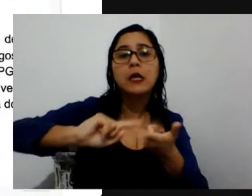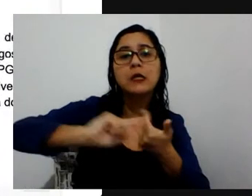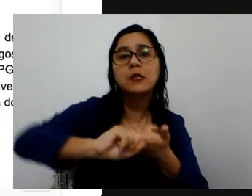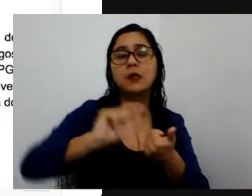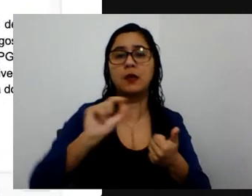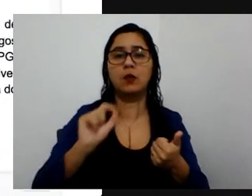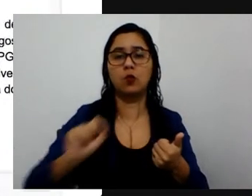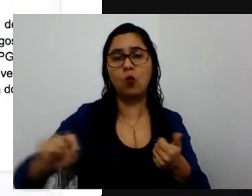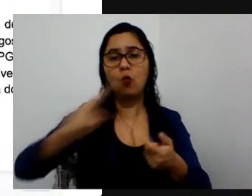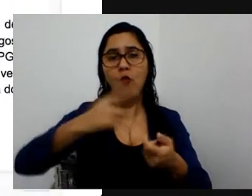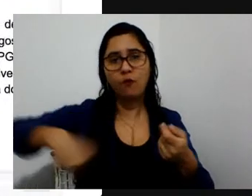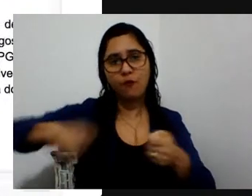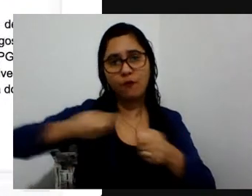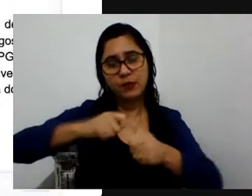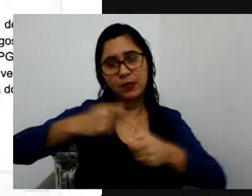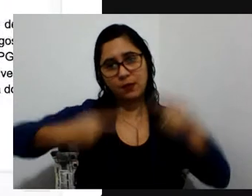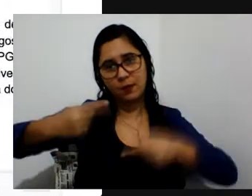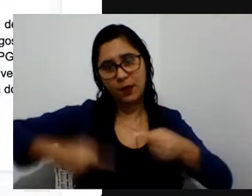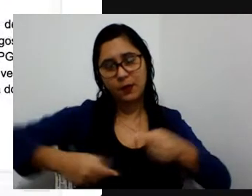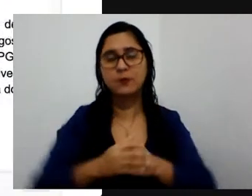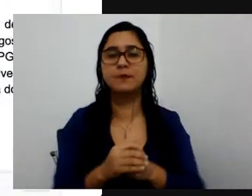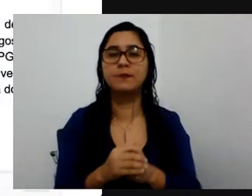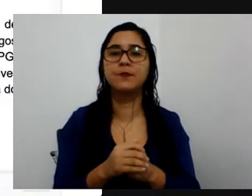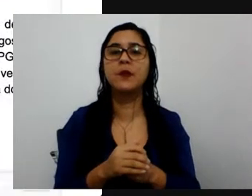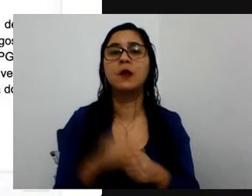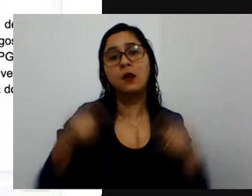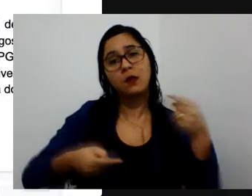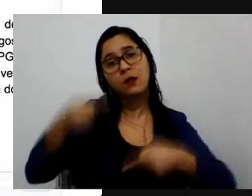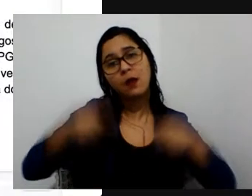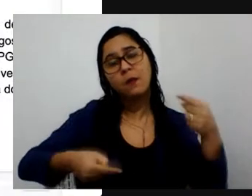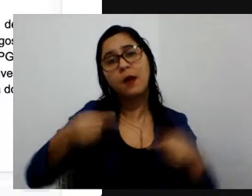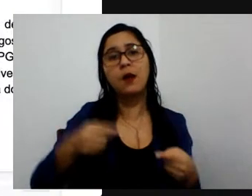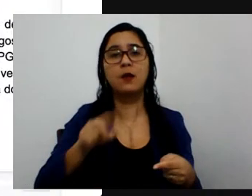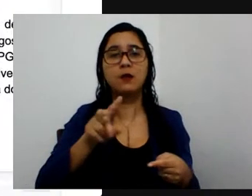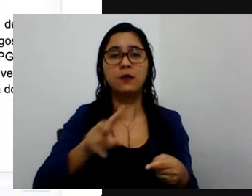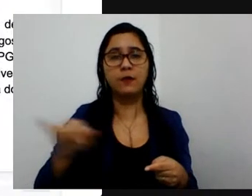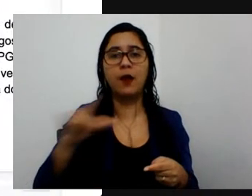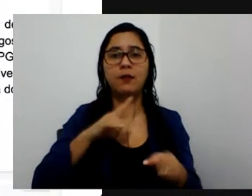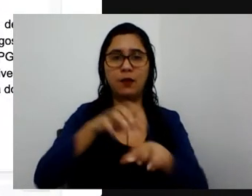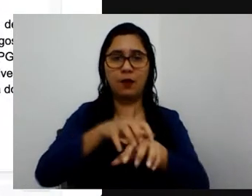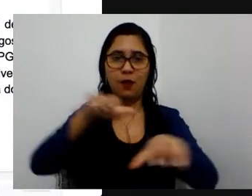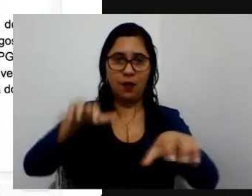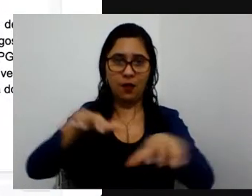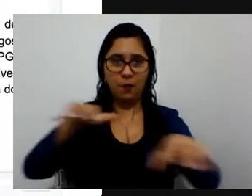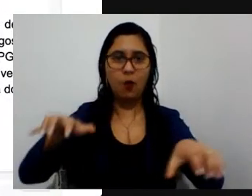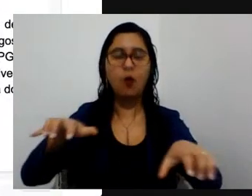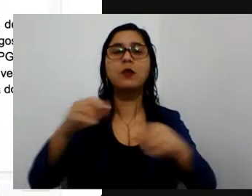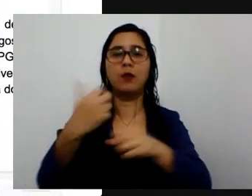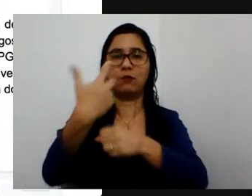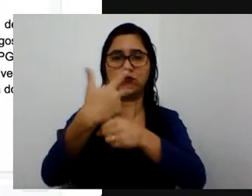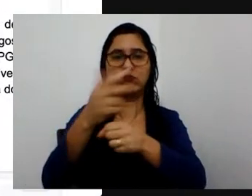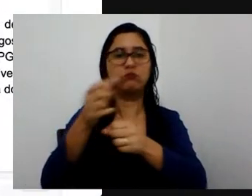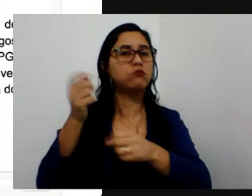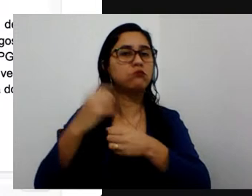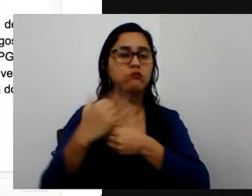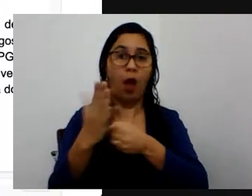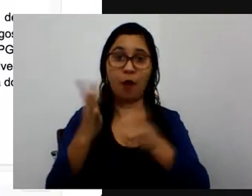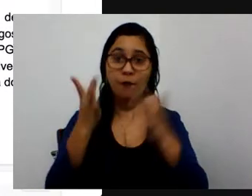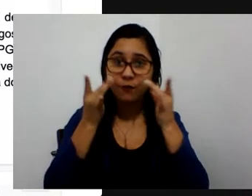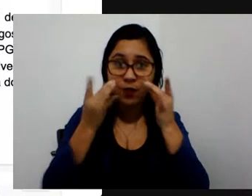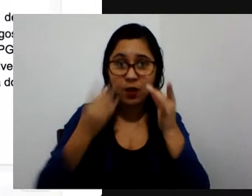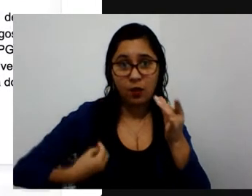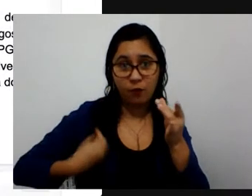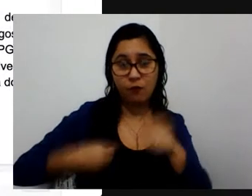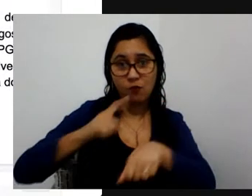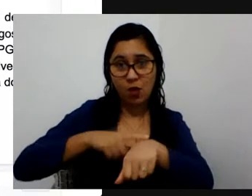sua realização. Os debates entre as candidaturas serão realizados remotamente com áudio e vídeo disponíveis ao vivo. Nesse